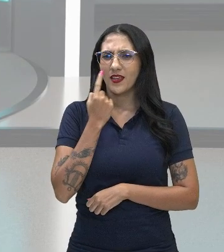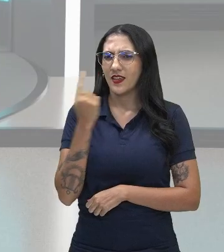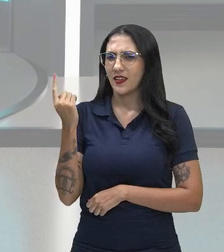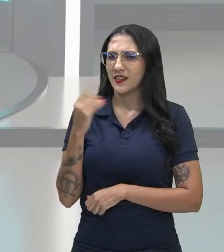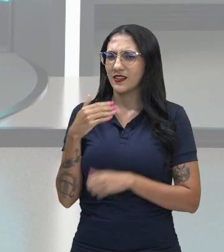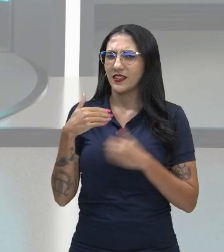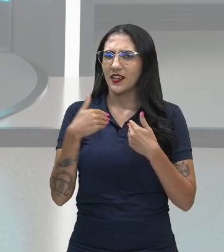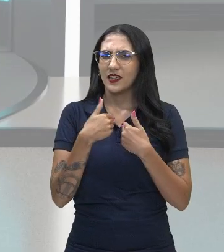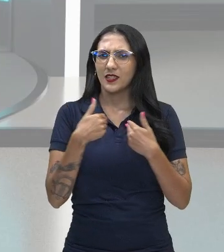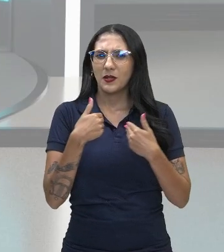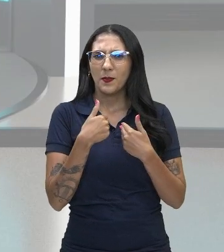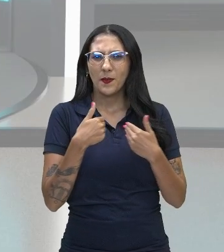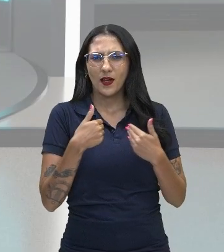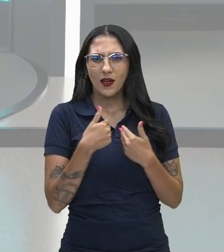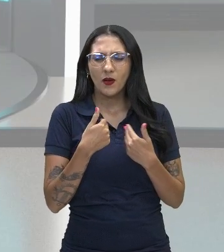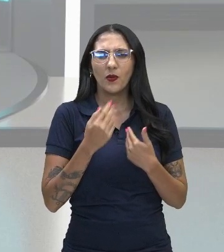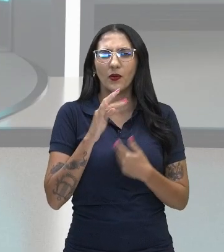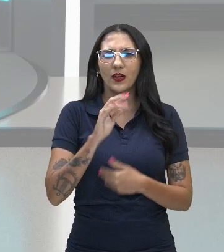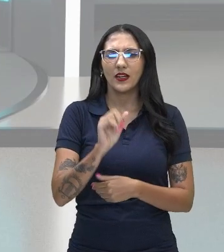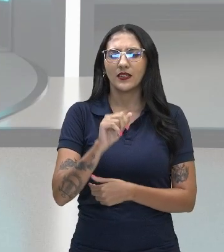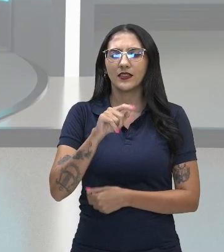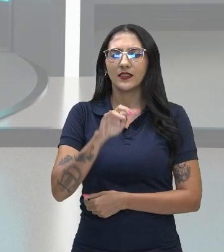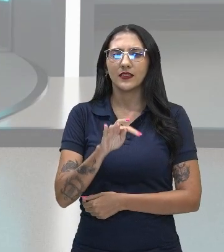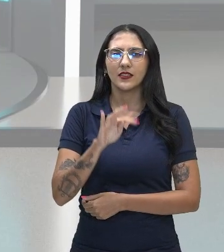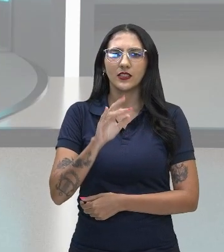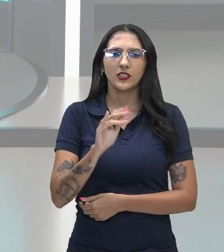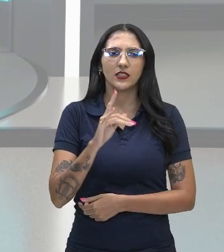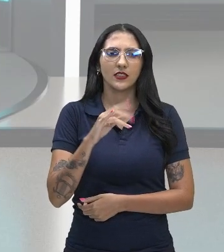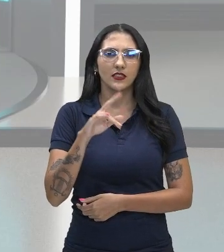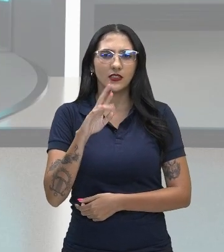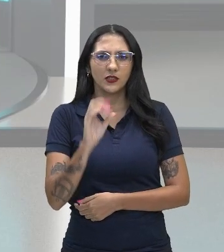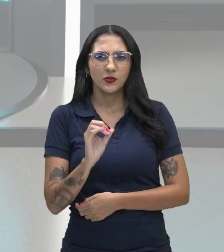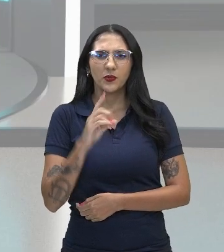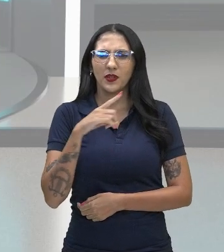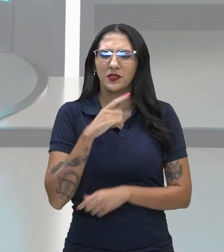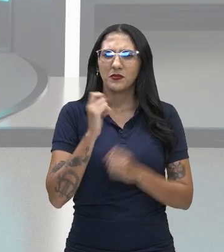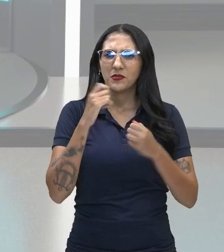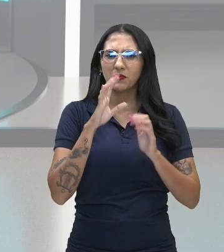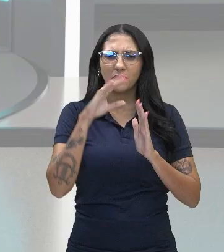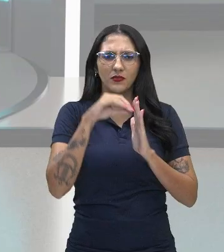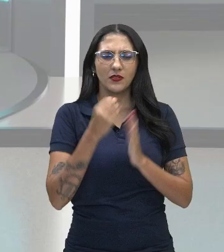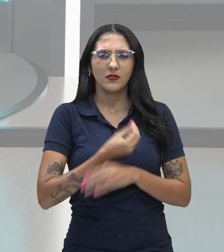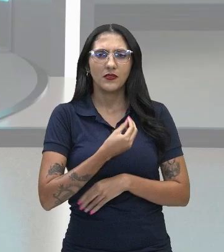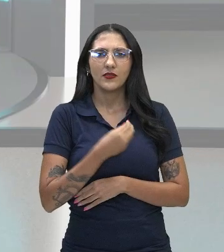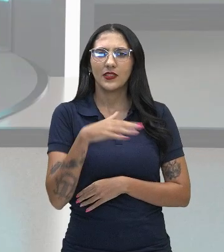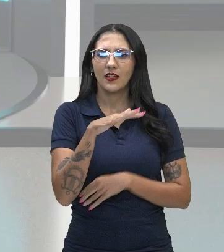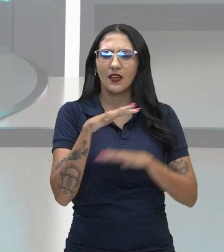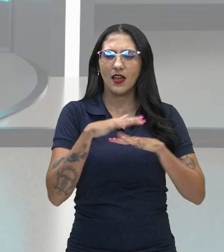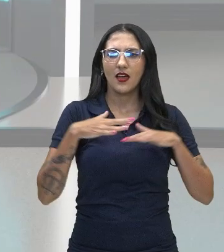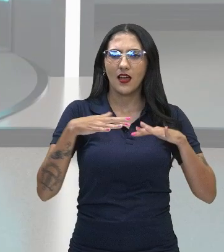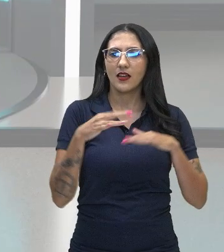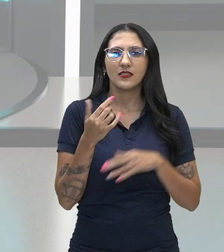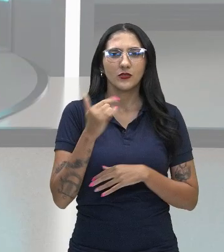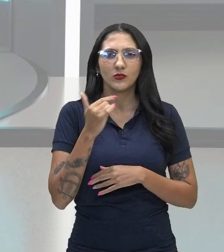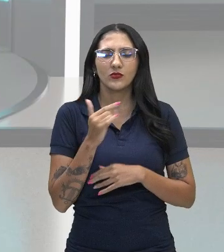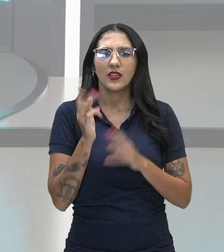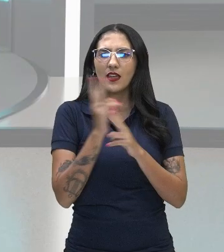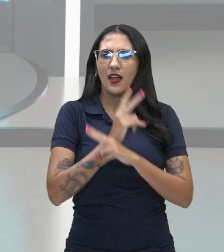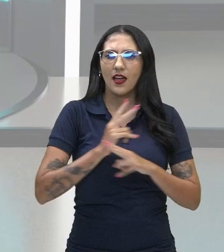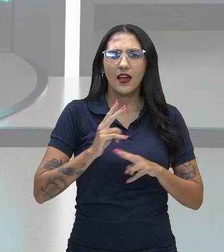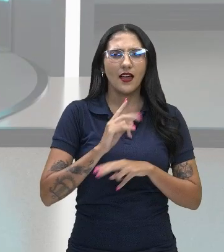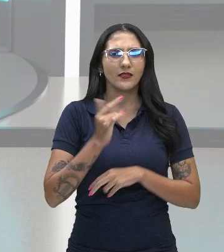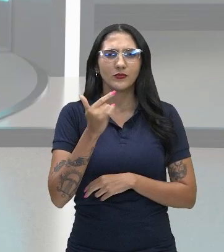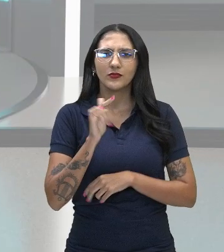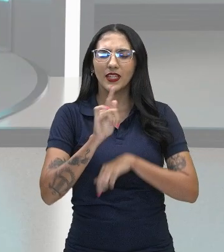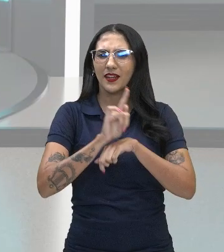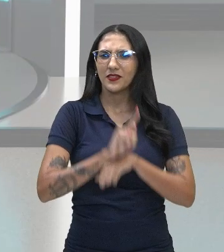aqui, microscópico, que pode ficar lá no espaço, no vácuo do espaço, onde não tem ar, não tem gravidade,